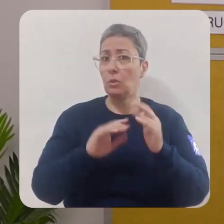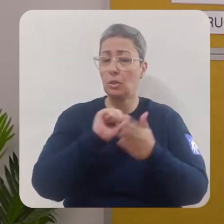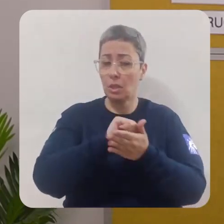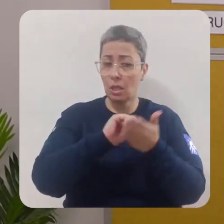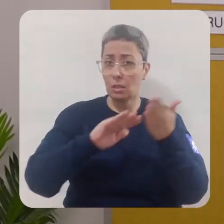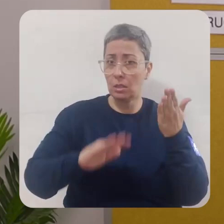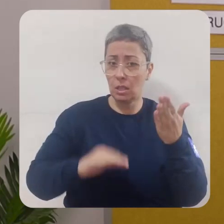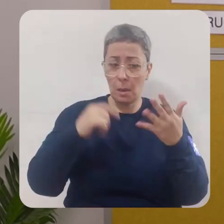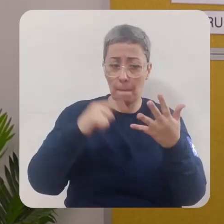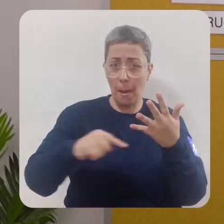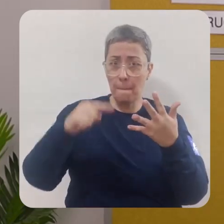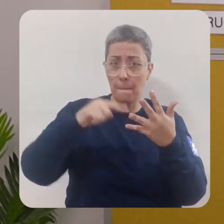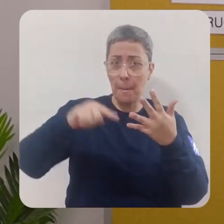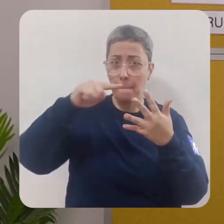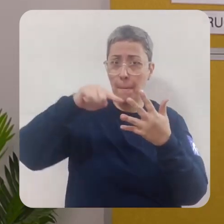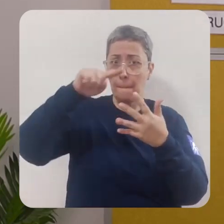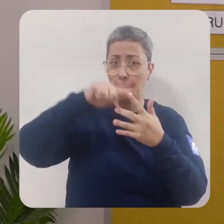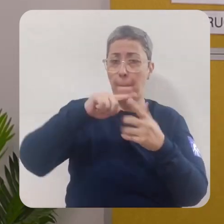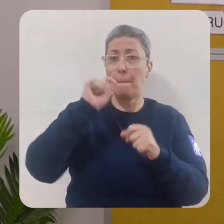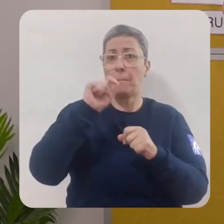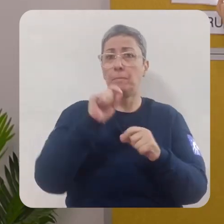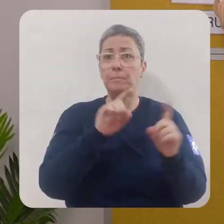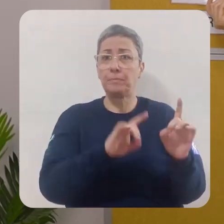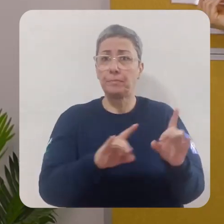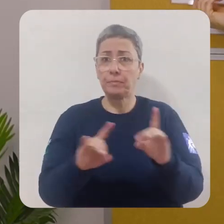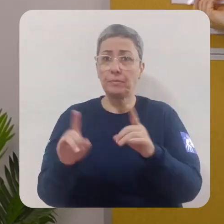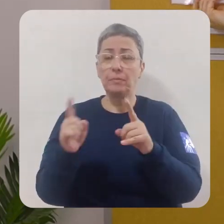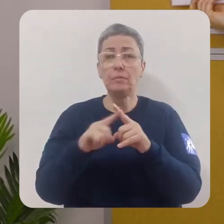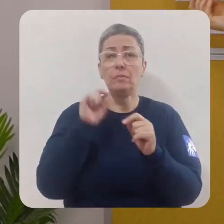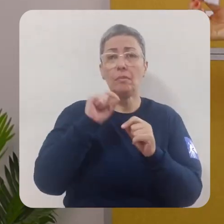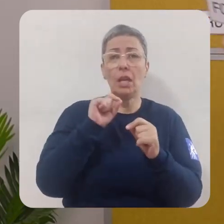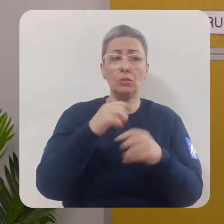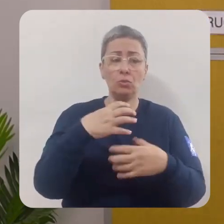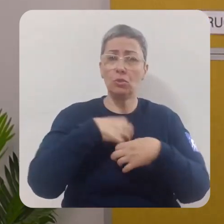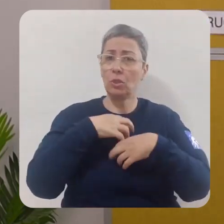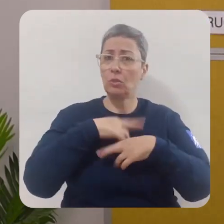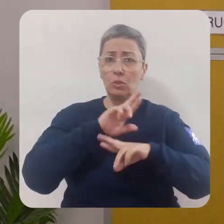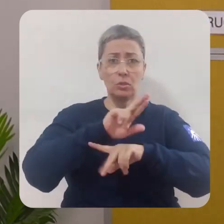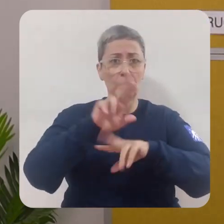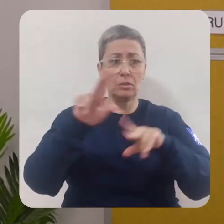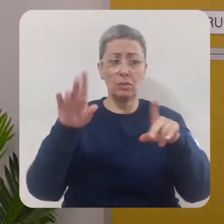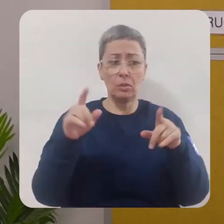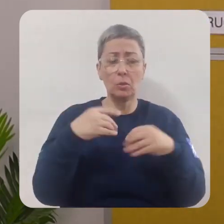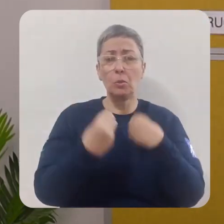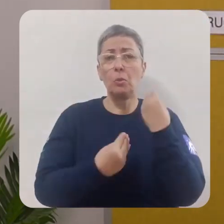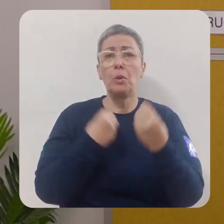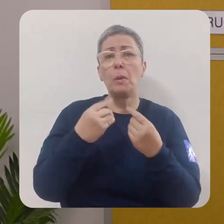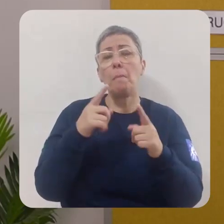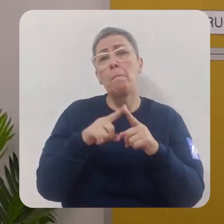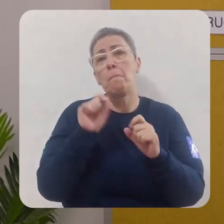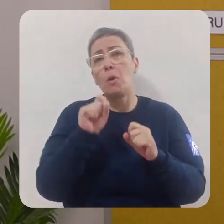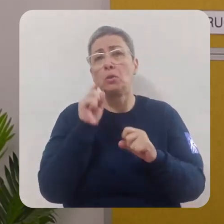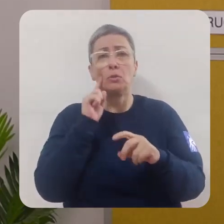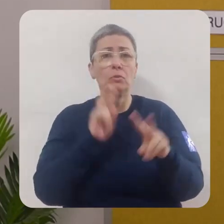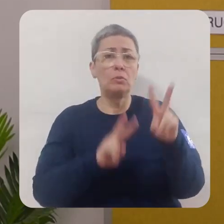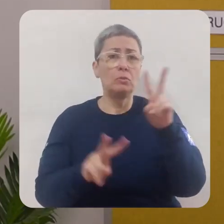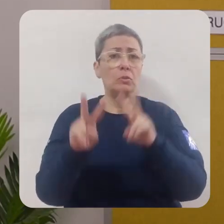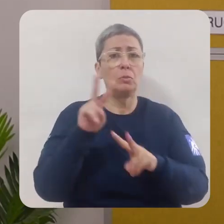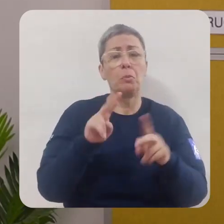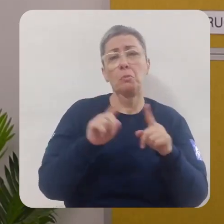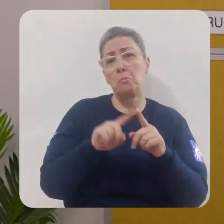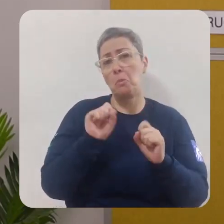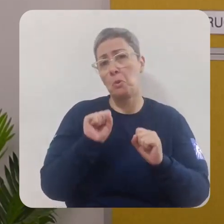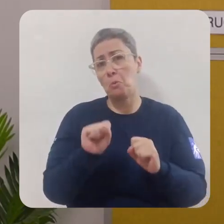ali sequenciadas, E a rotina, ela tem muitas formas. Quais são as formas? Ela pode ser